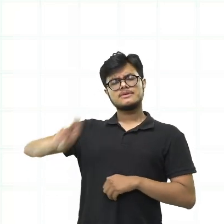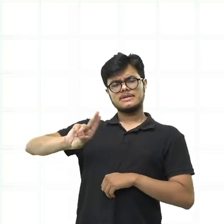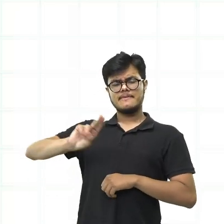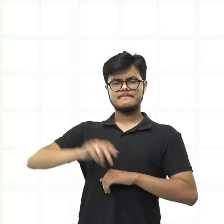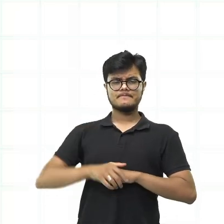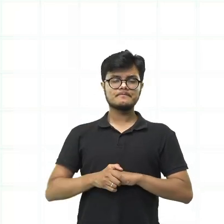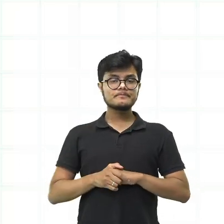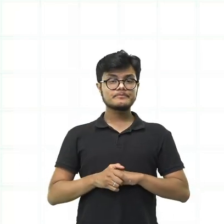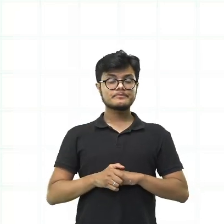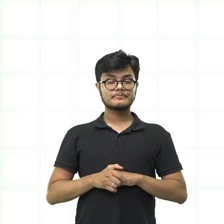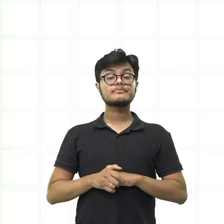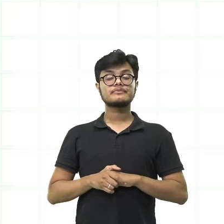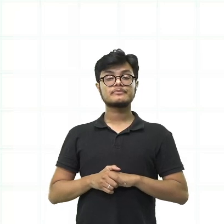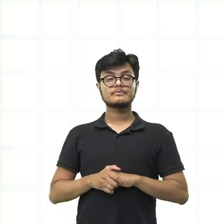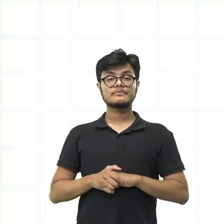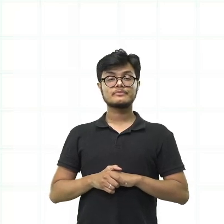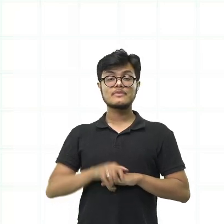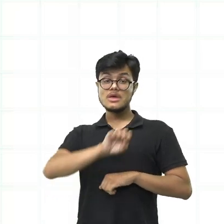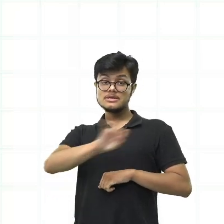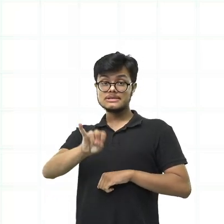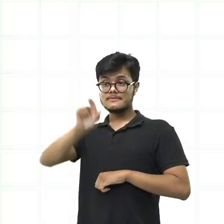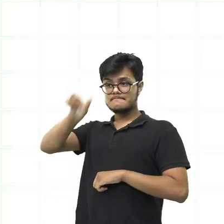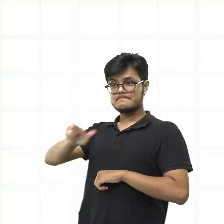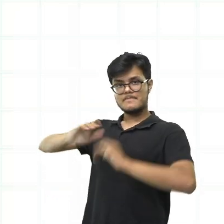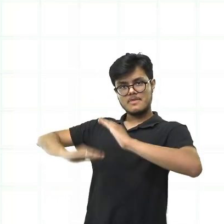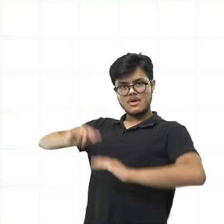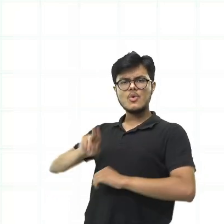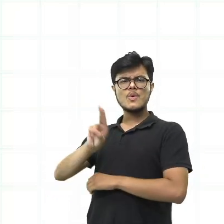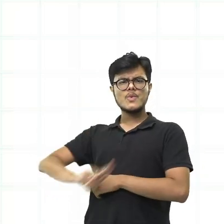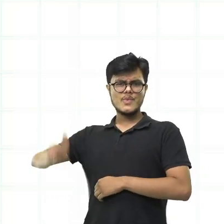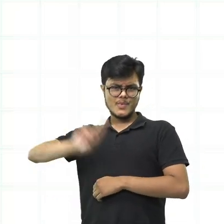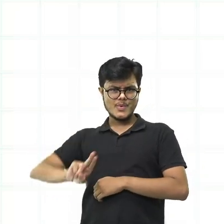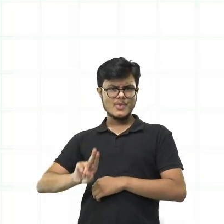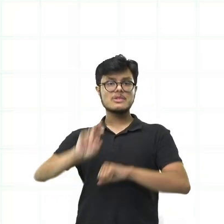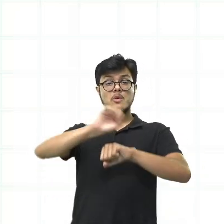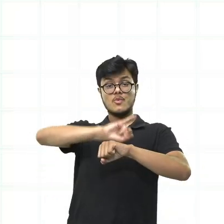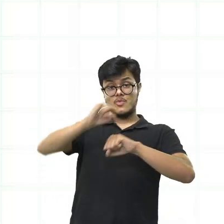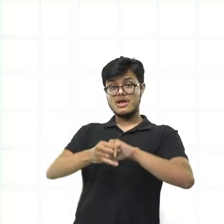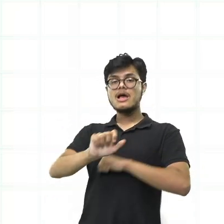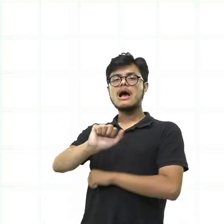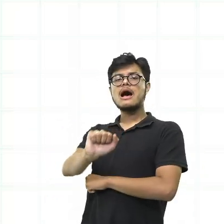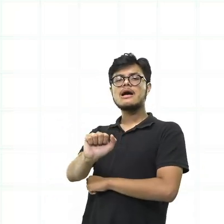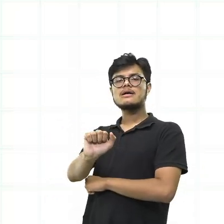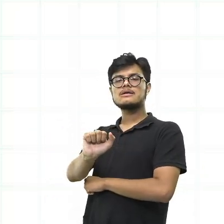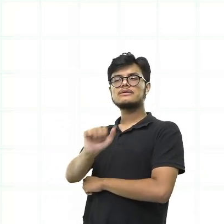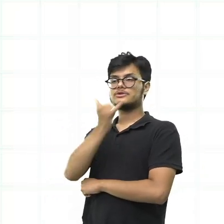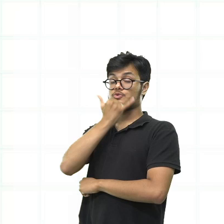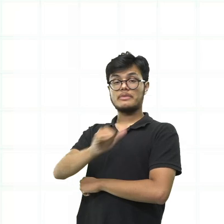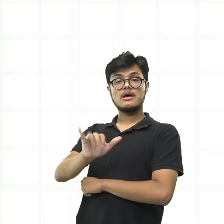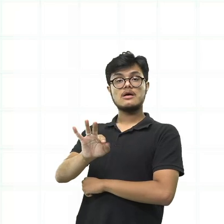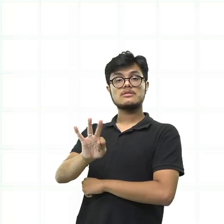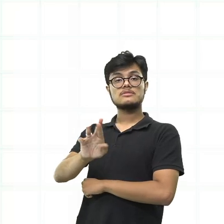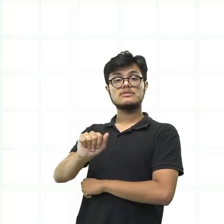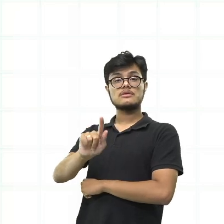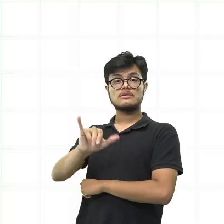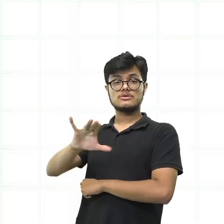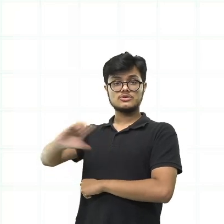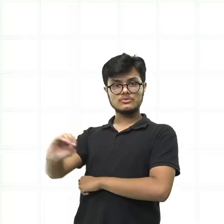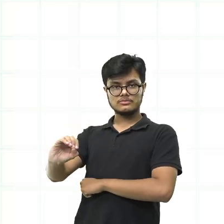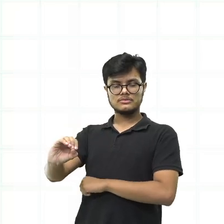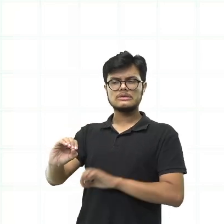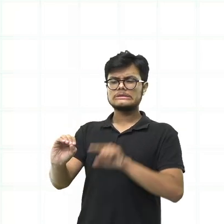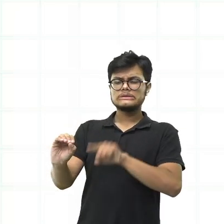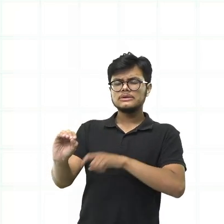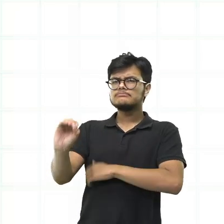quando a gente usa quando o jornalista usa esse termo trágico e poderia ter sido evitado, são marcas que vão revelar aí a opinião